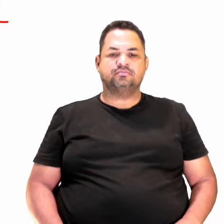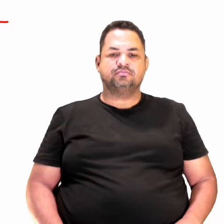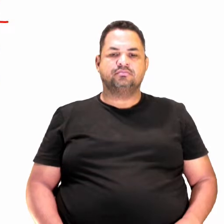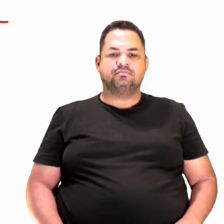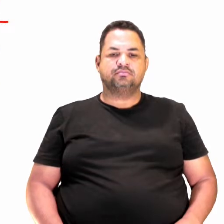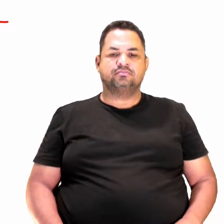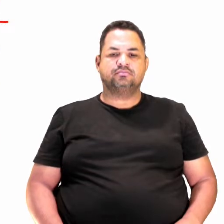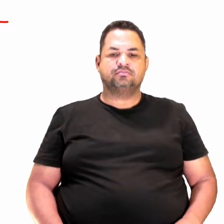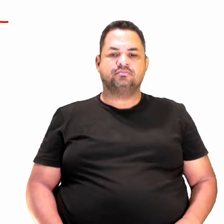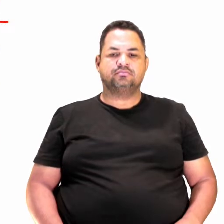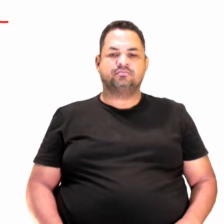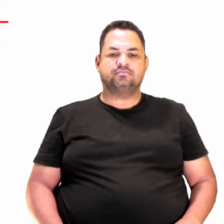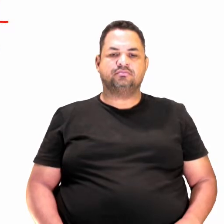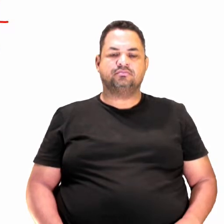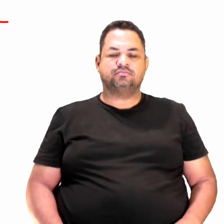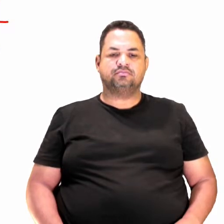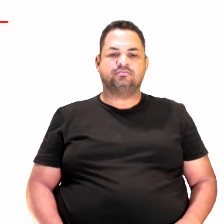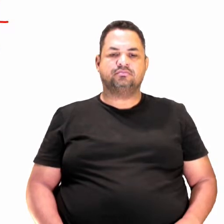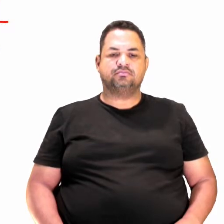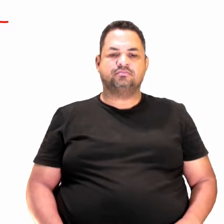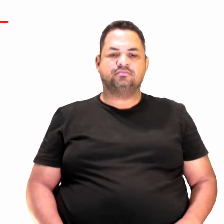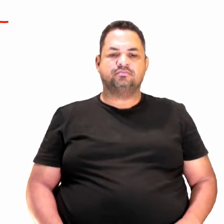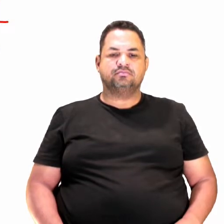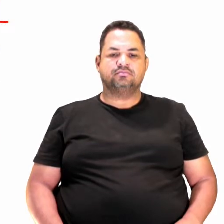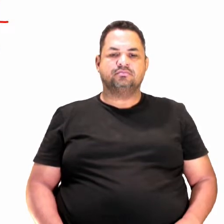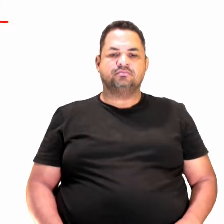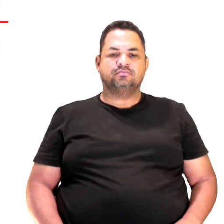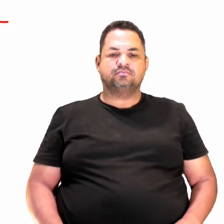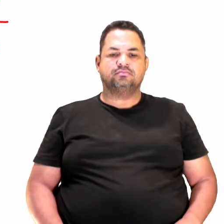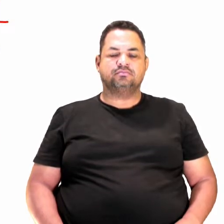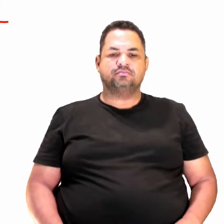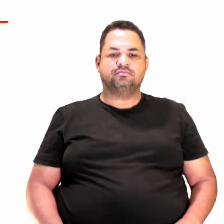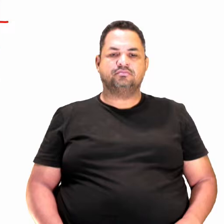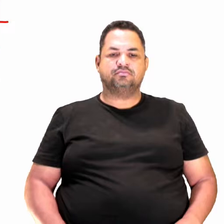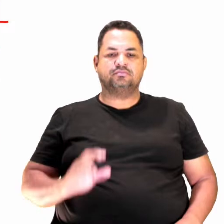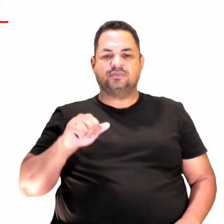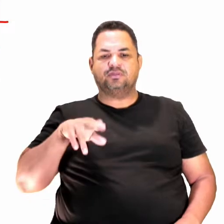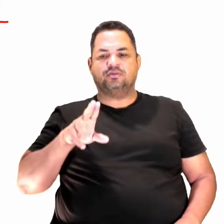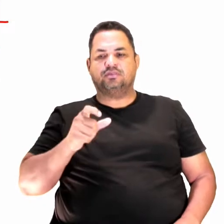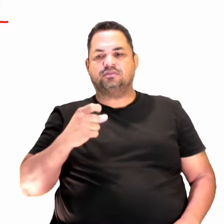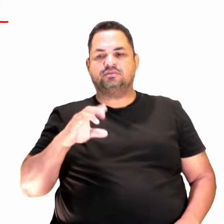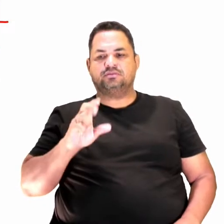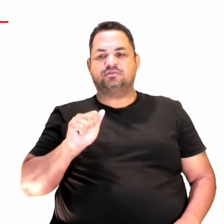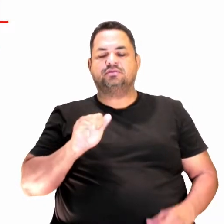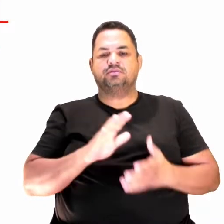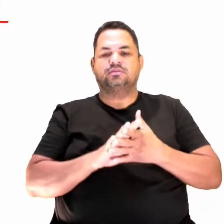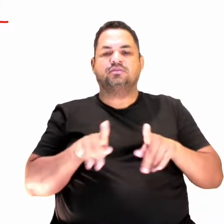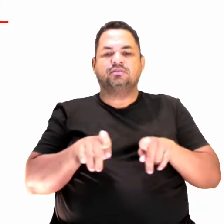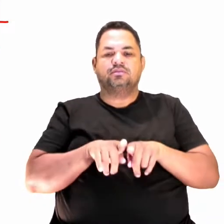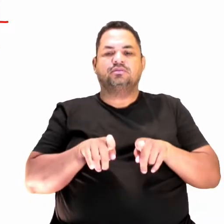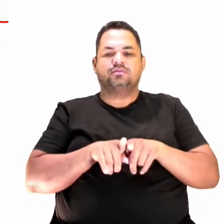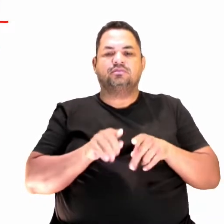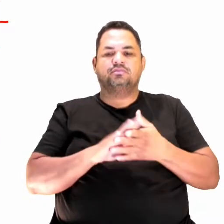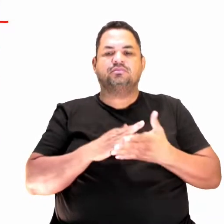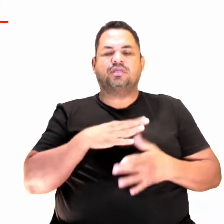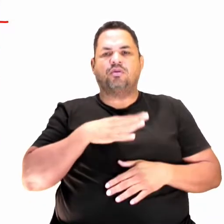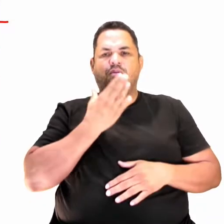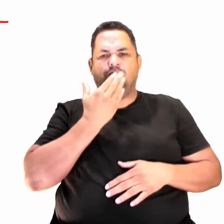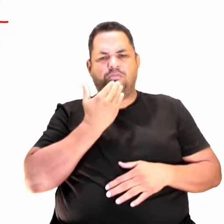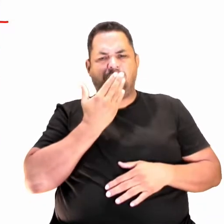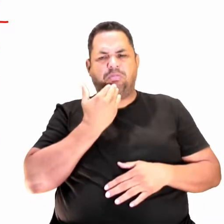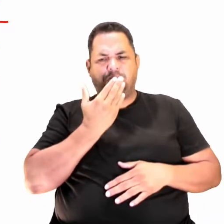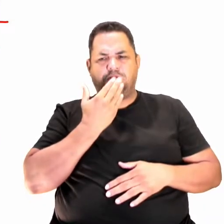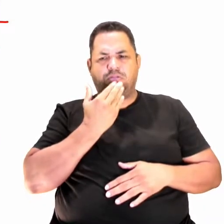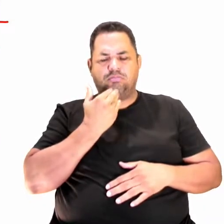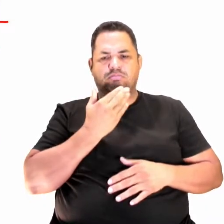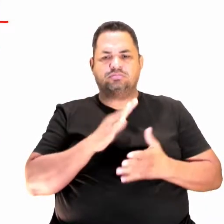by binge eating and purging. Ou seja, a anorexia também pode ser acompanhada de compulsão alimentar, que é o